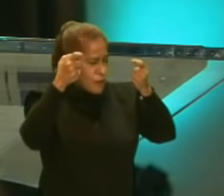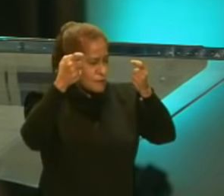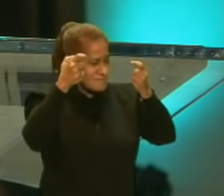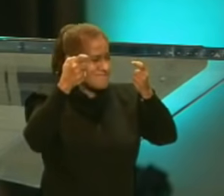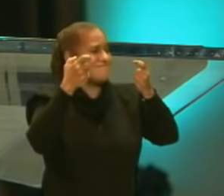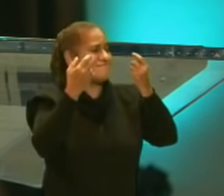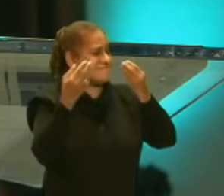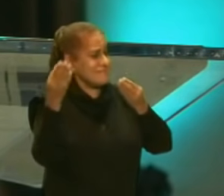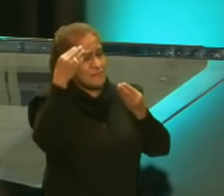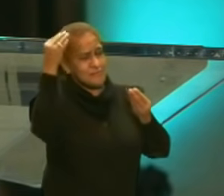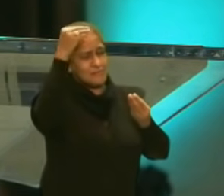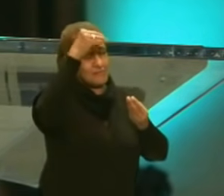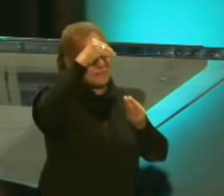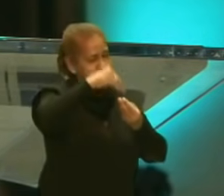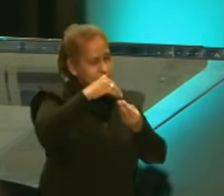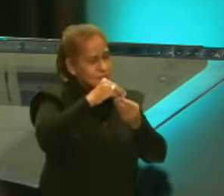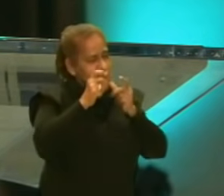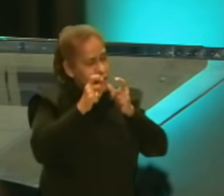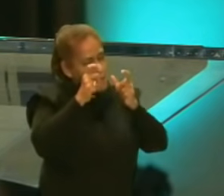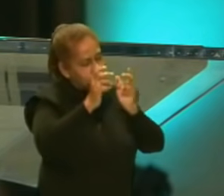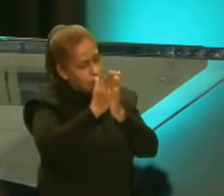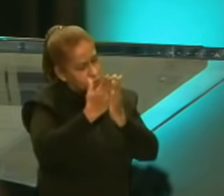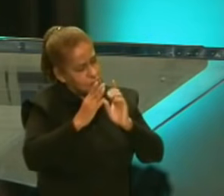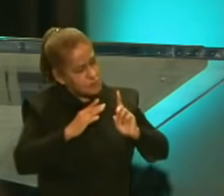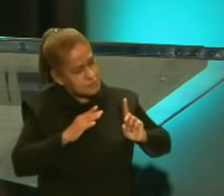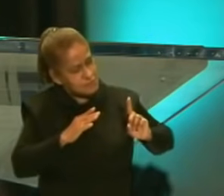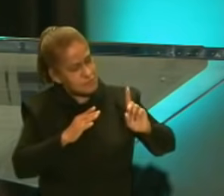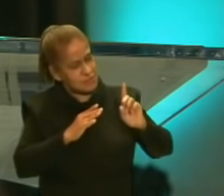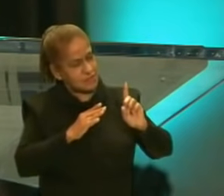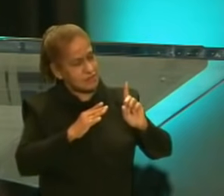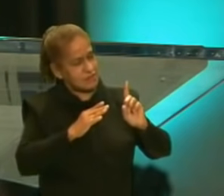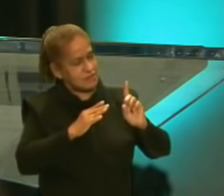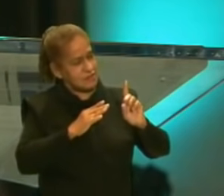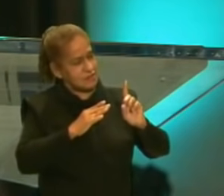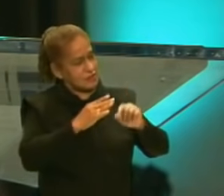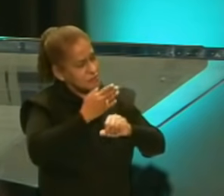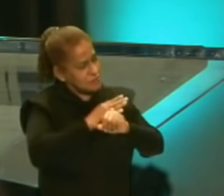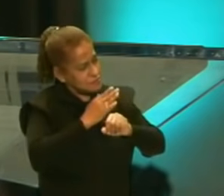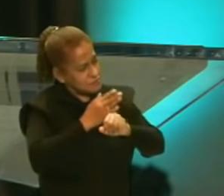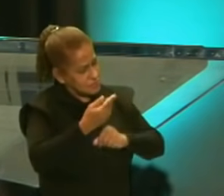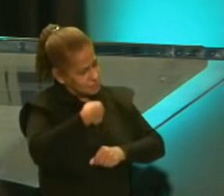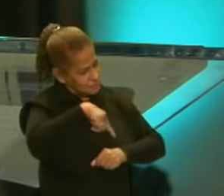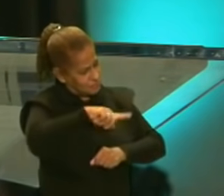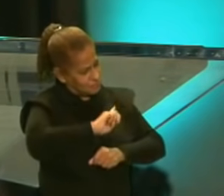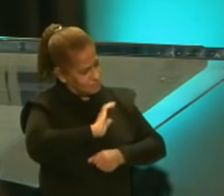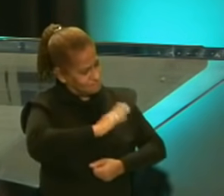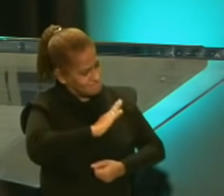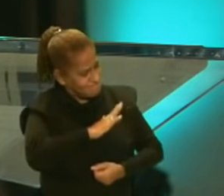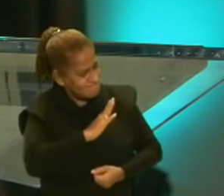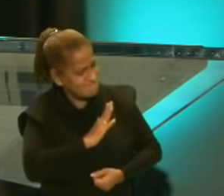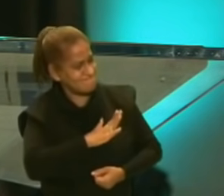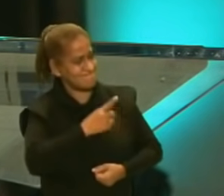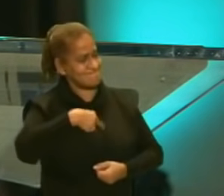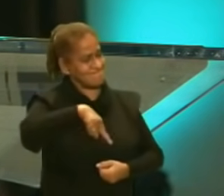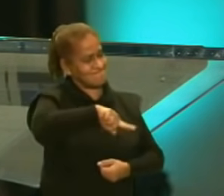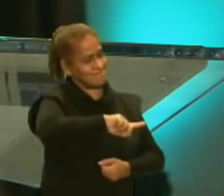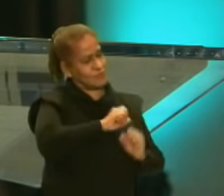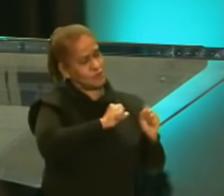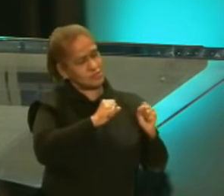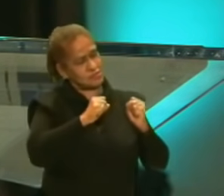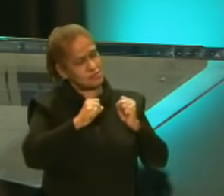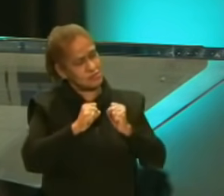compreender as tuas palavras e possa aplicar ao nosso coração de tal maneira que é